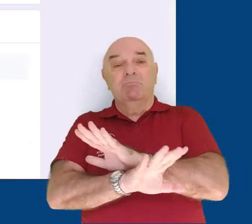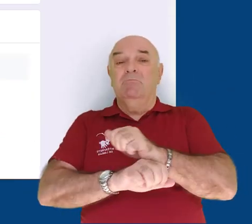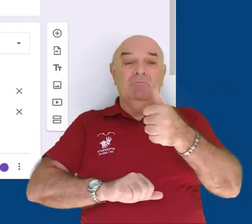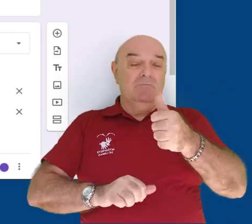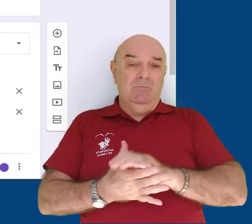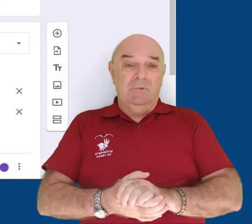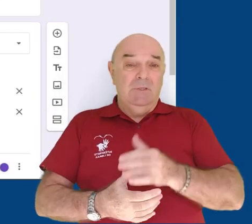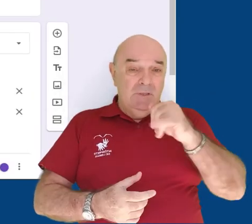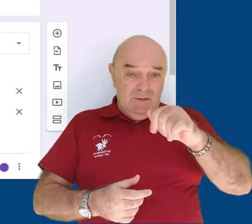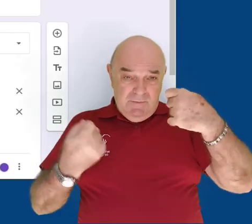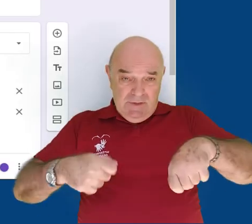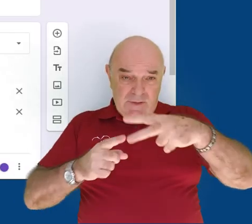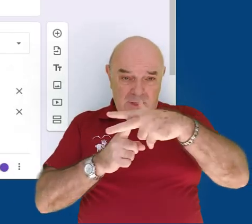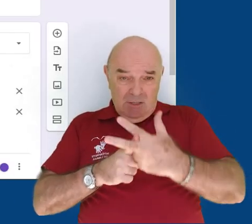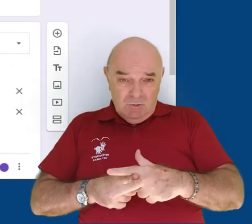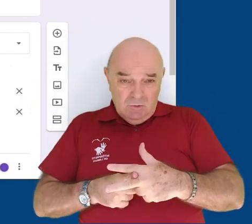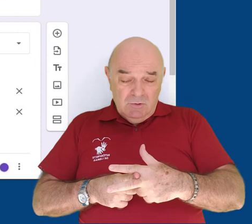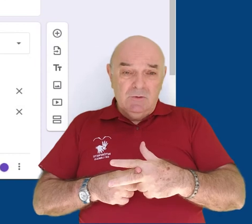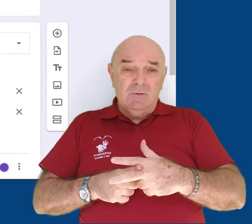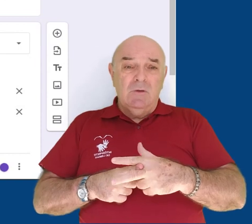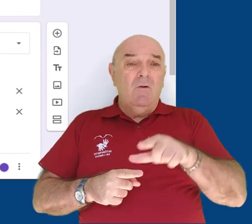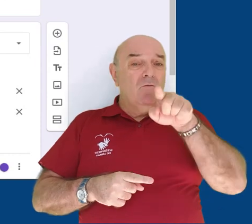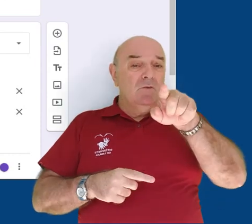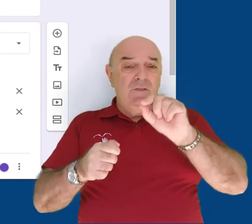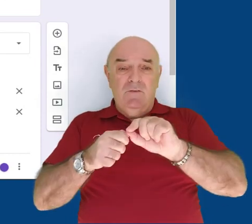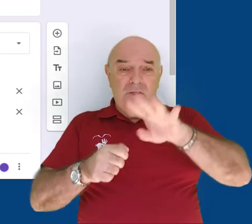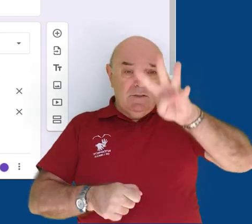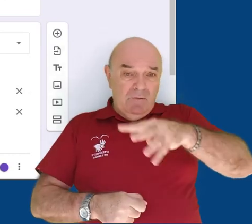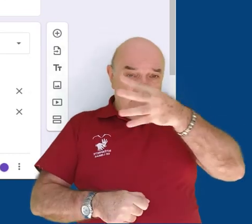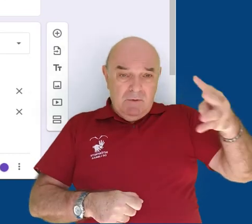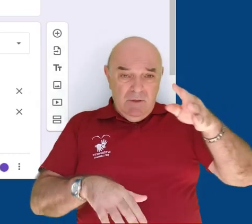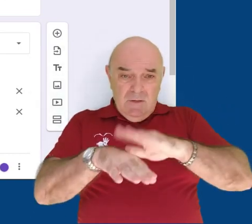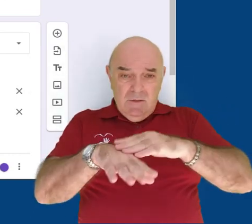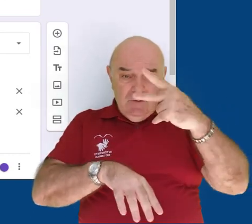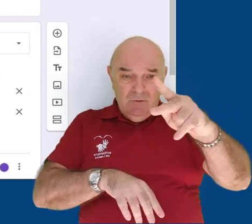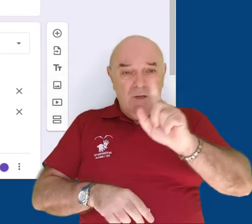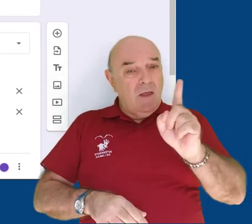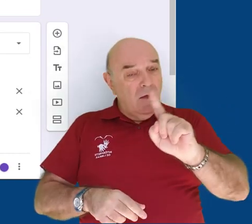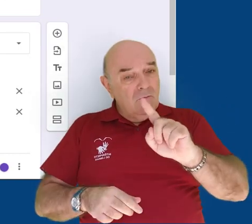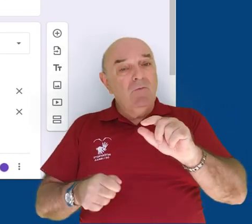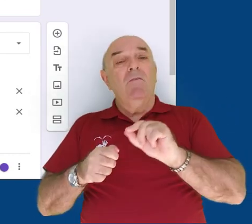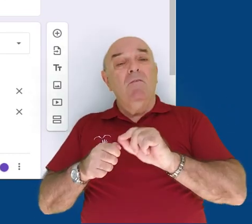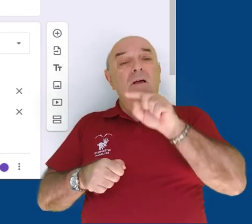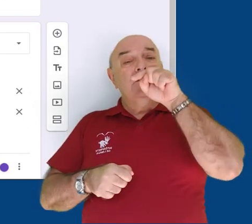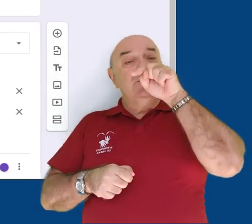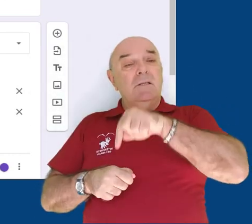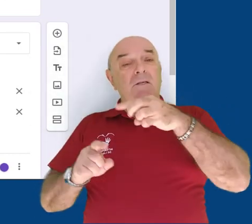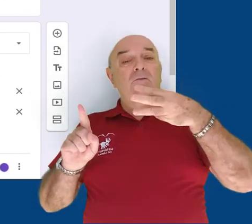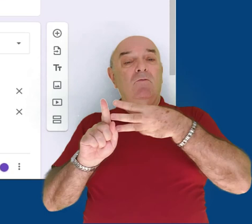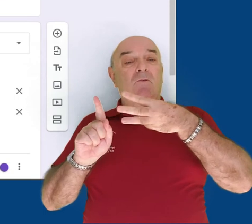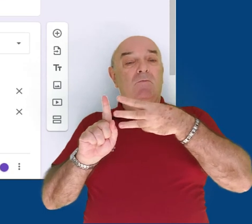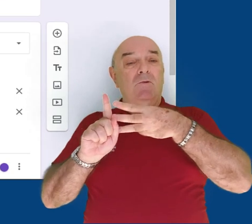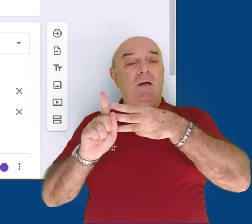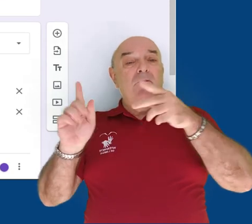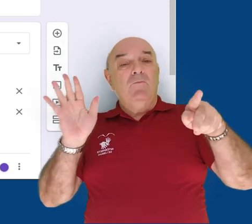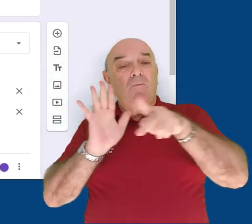resultados então retirando se precisar fazer algum ajuste nas notas no formulário não faço na planilha e manualmente Faça no formular